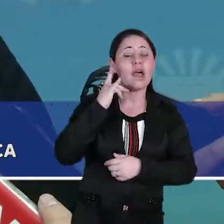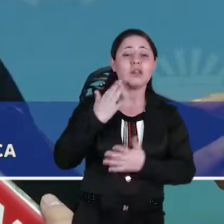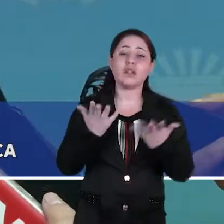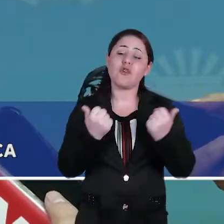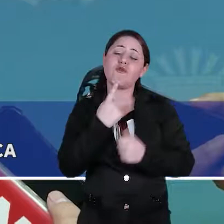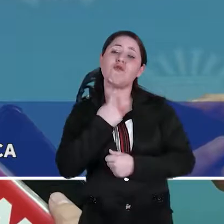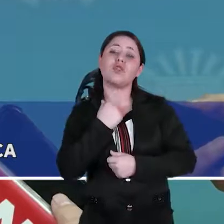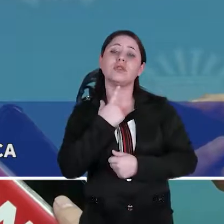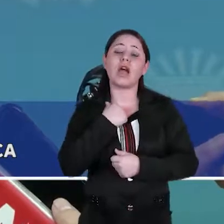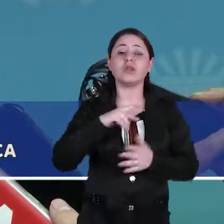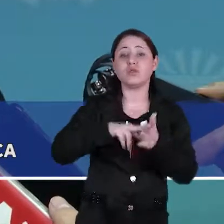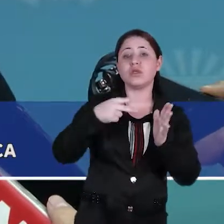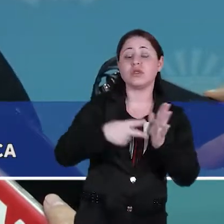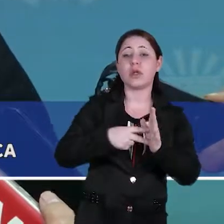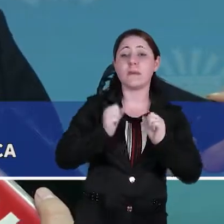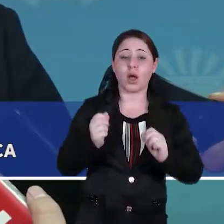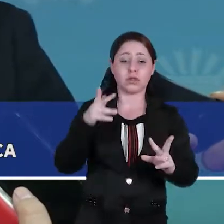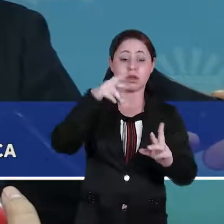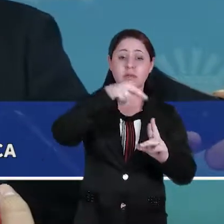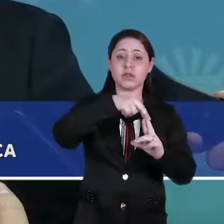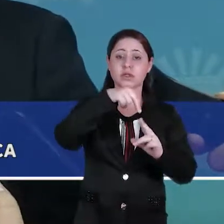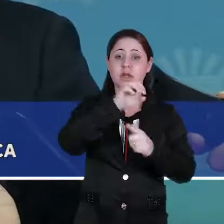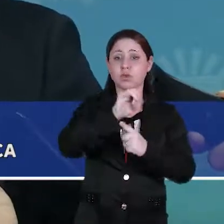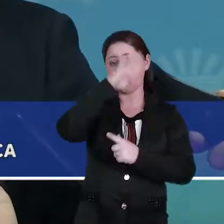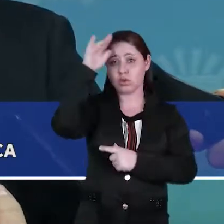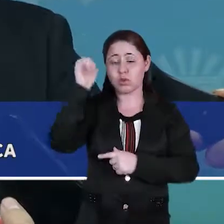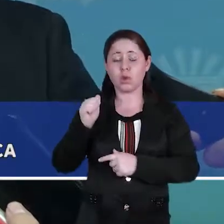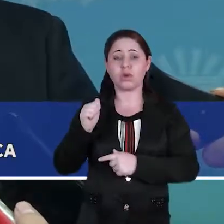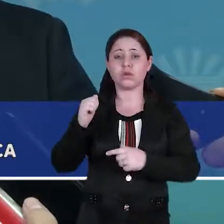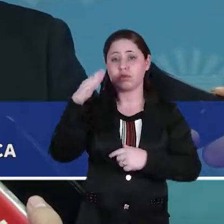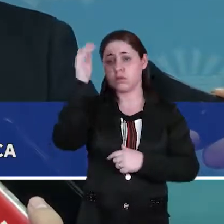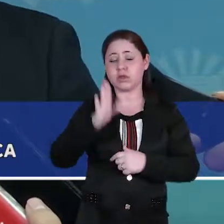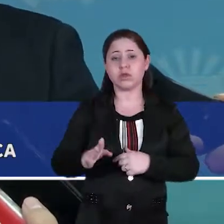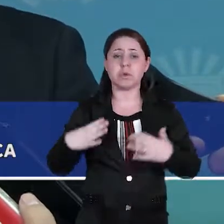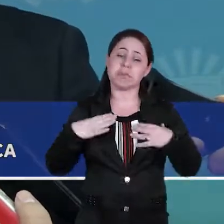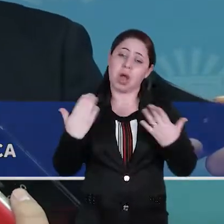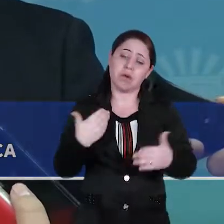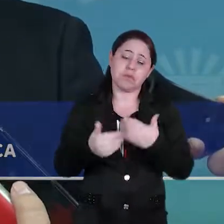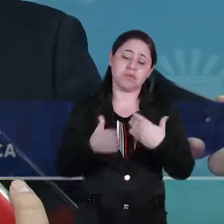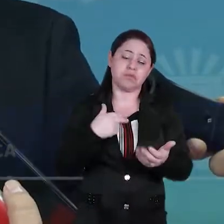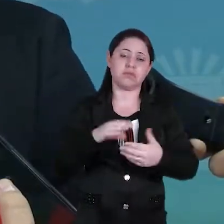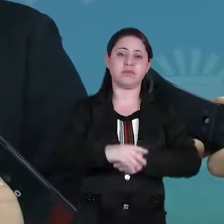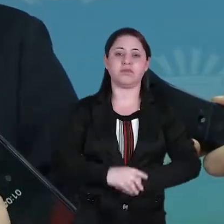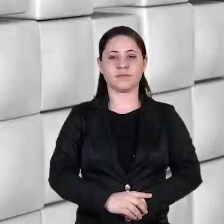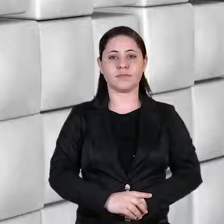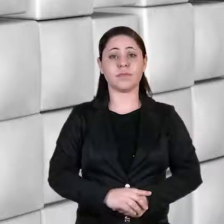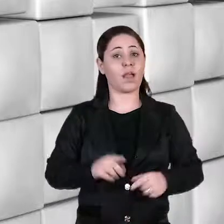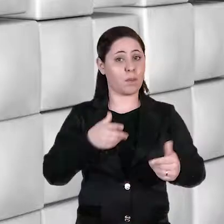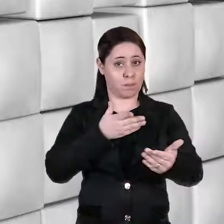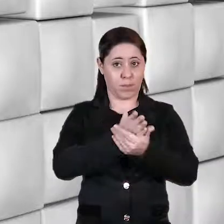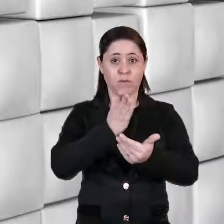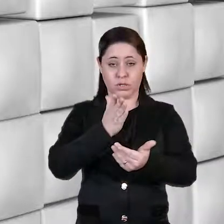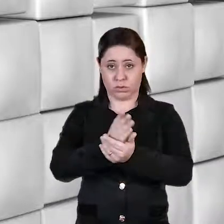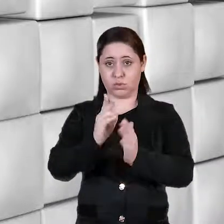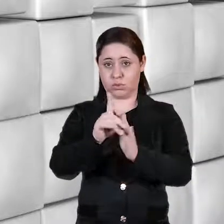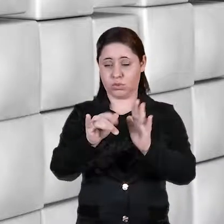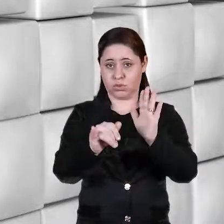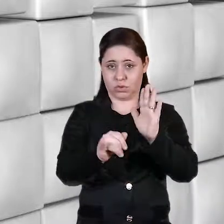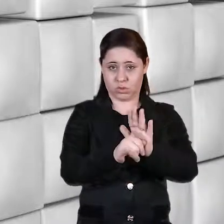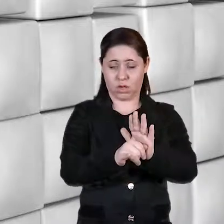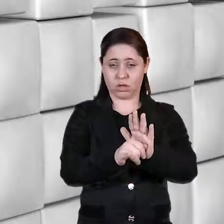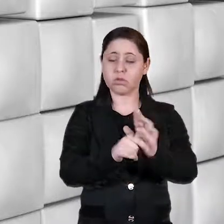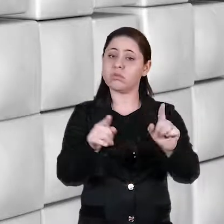se interessem por esse assunto e possam representar Mato Grosso do Sul e o Brasil em qualquer repartição, em qualquer evento. Além da aprovação